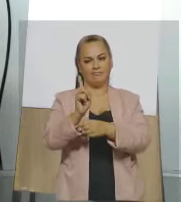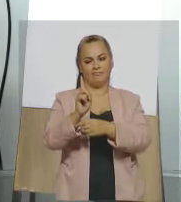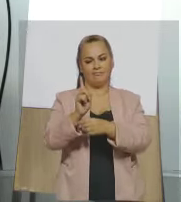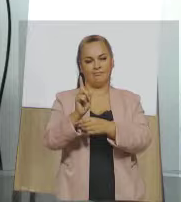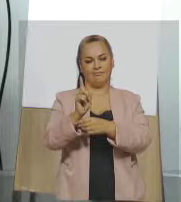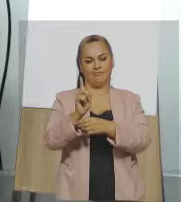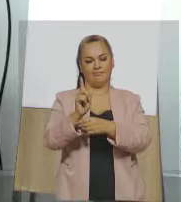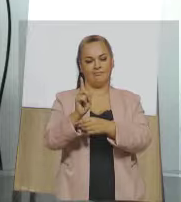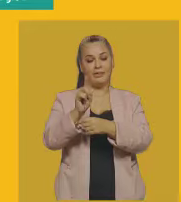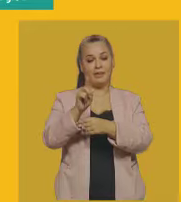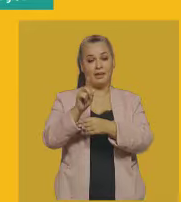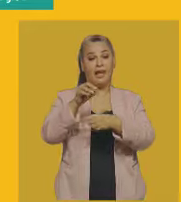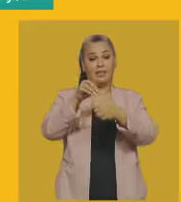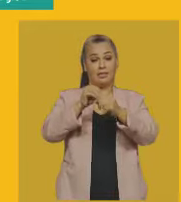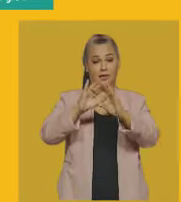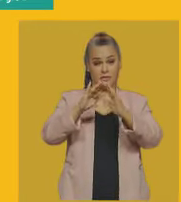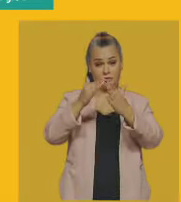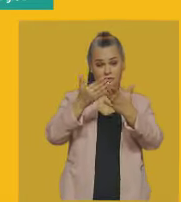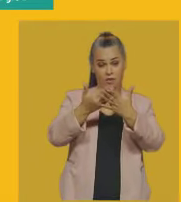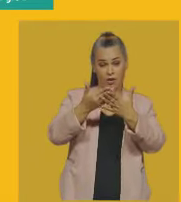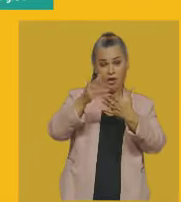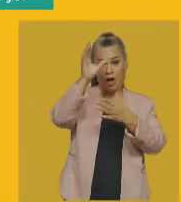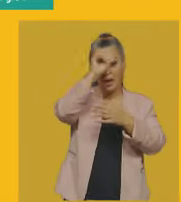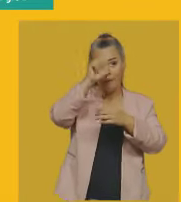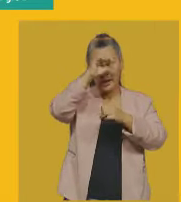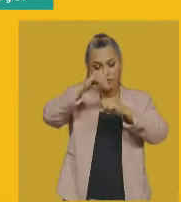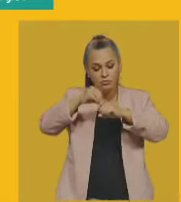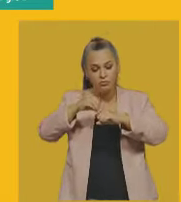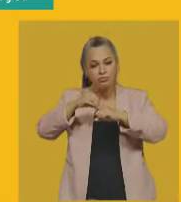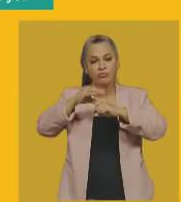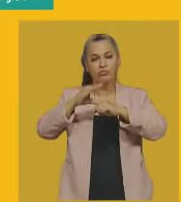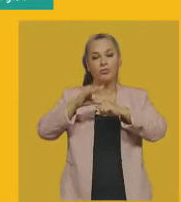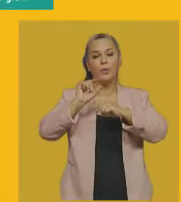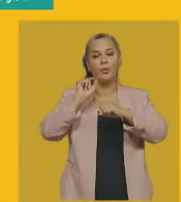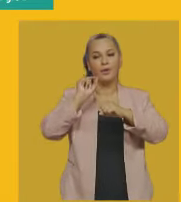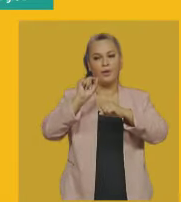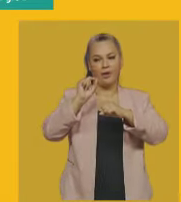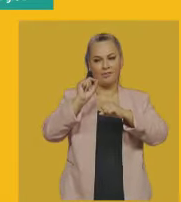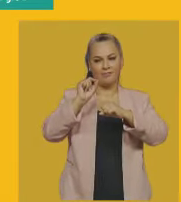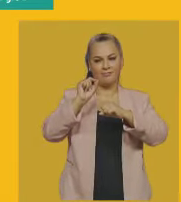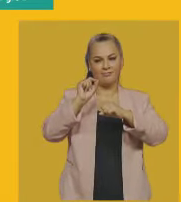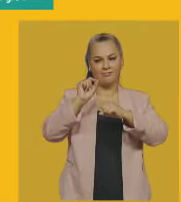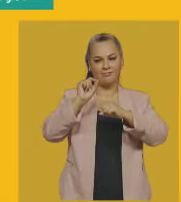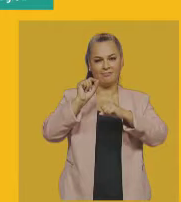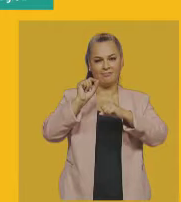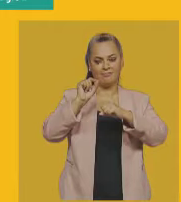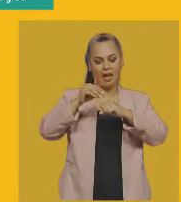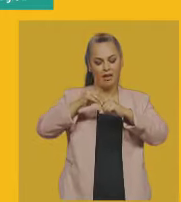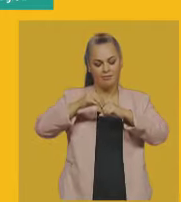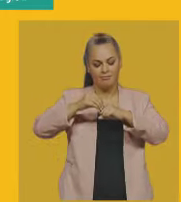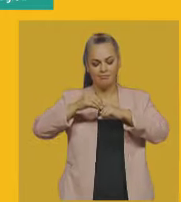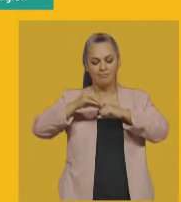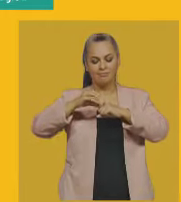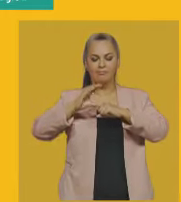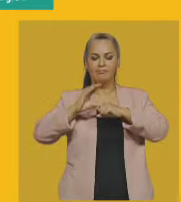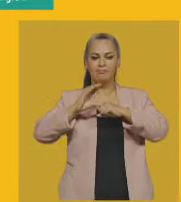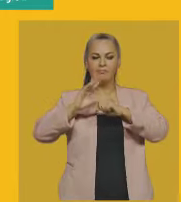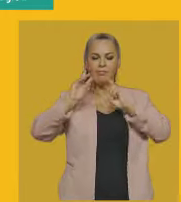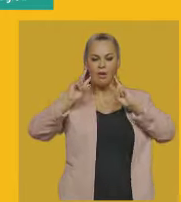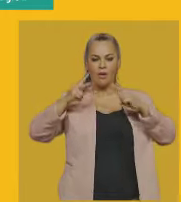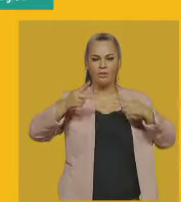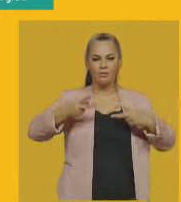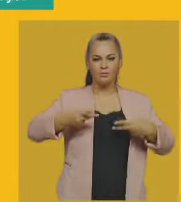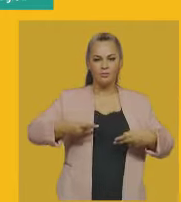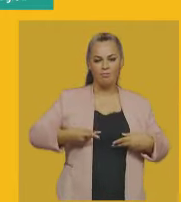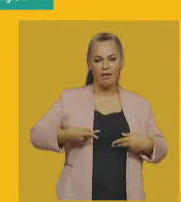ela seja extremamente humana, porque é o que o trabalho pede da gente, a nossa capacidade de se relacionar com os